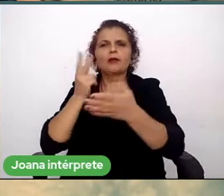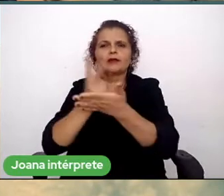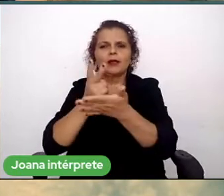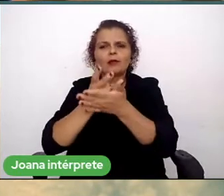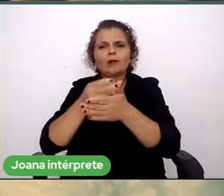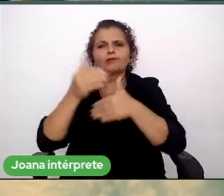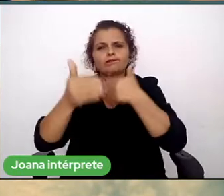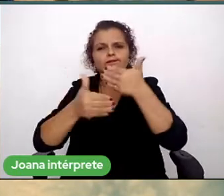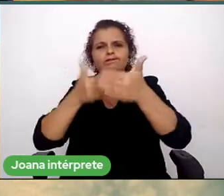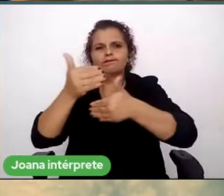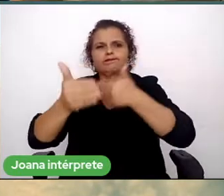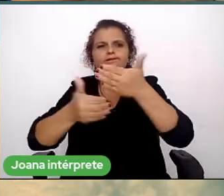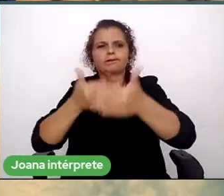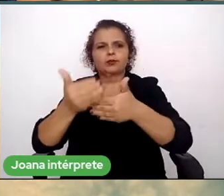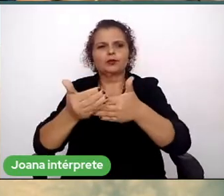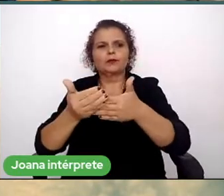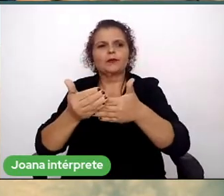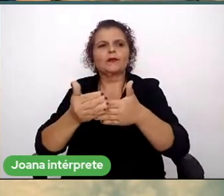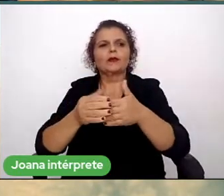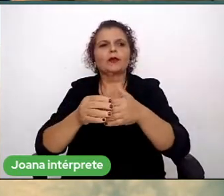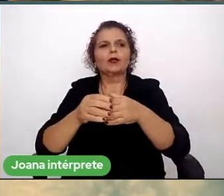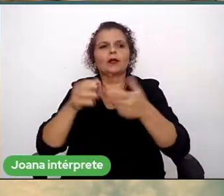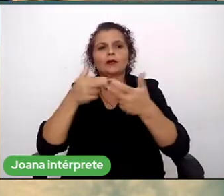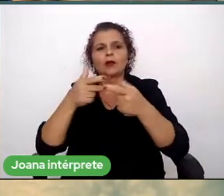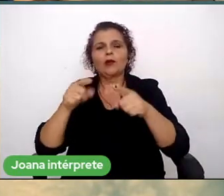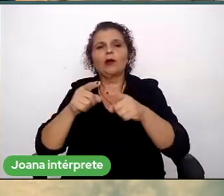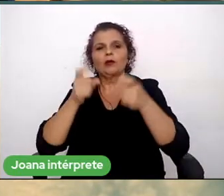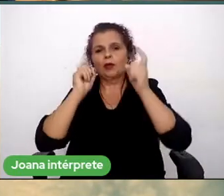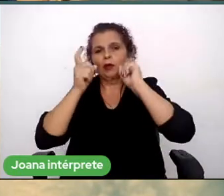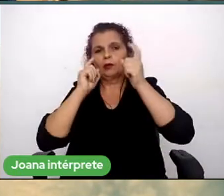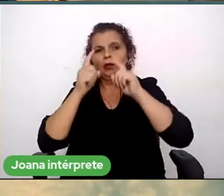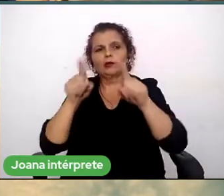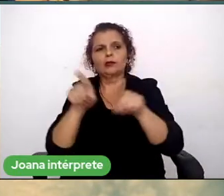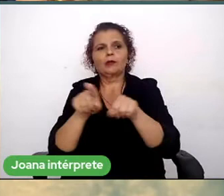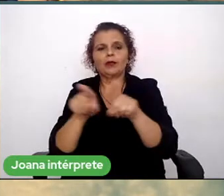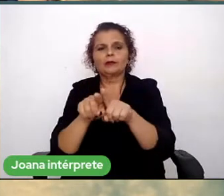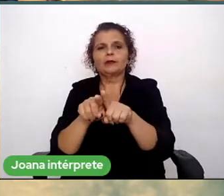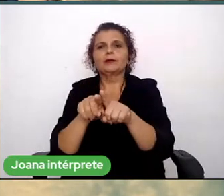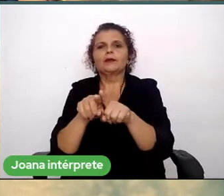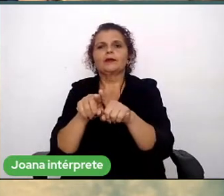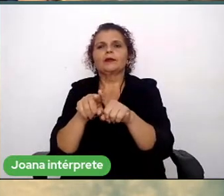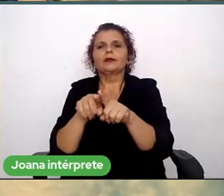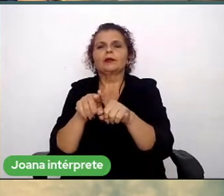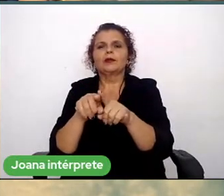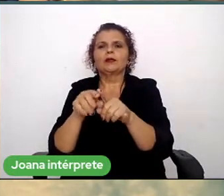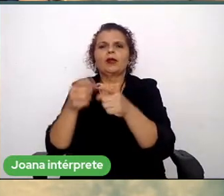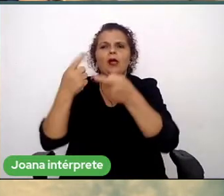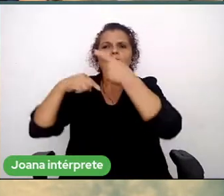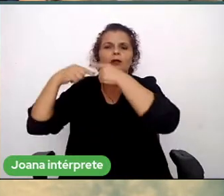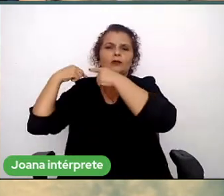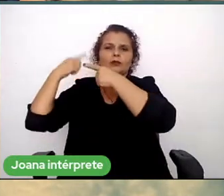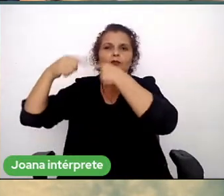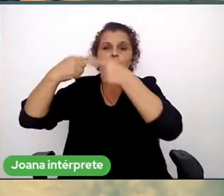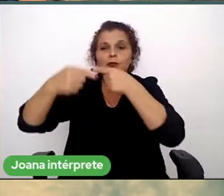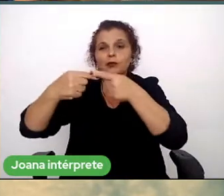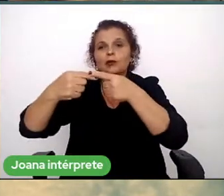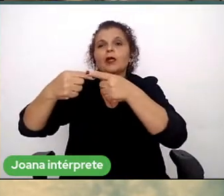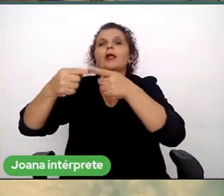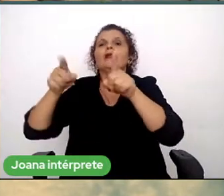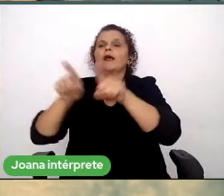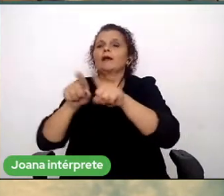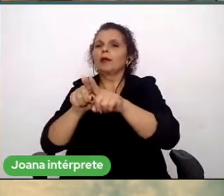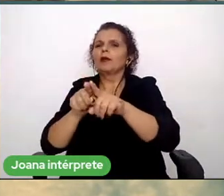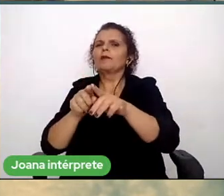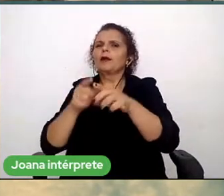ritmo essa cabeça da mesma forma algumas caminhões de revisão periódicas por exemplo as retrospectivas como uma maneira de revisão de